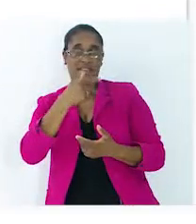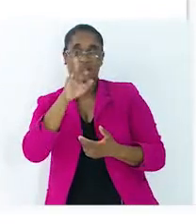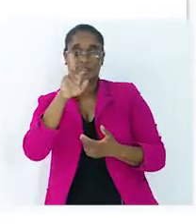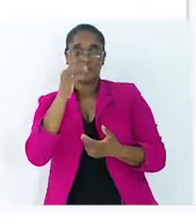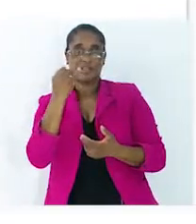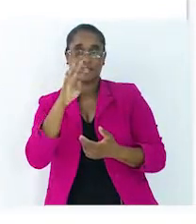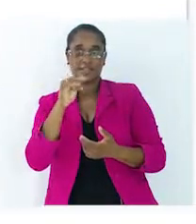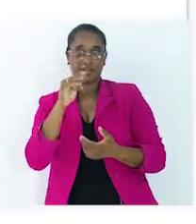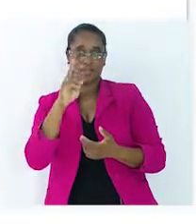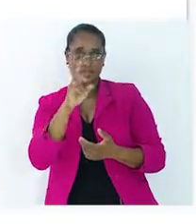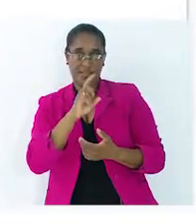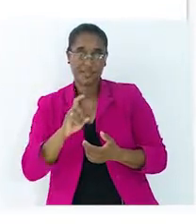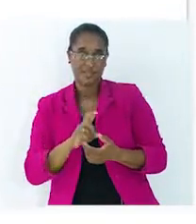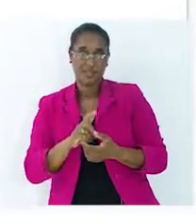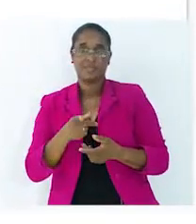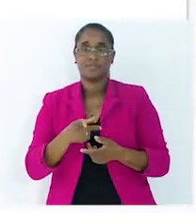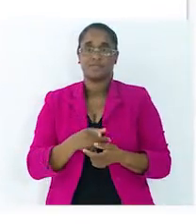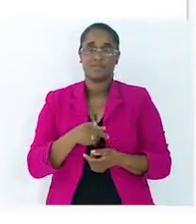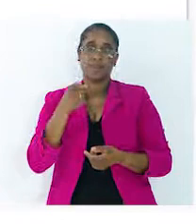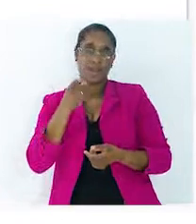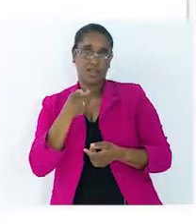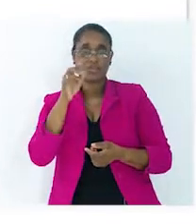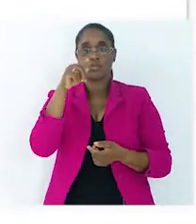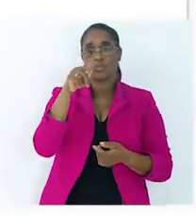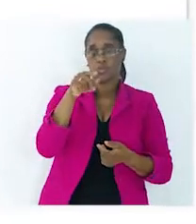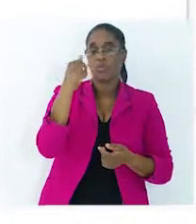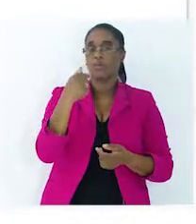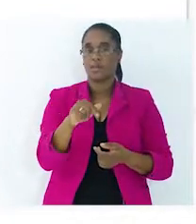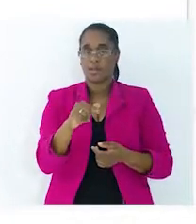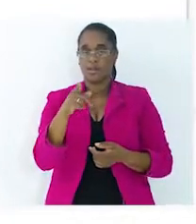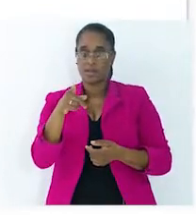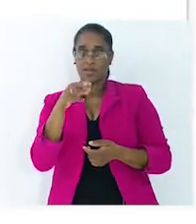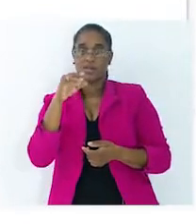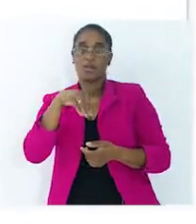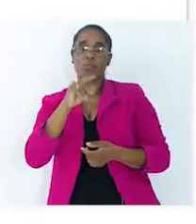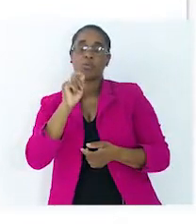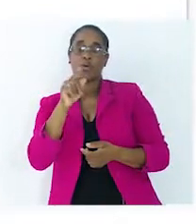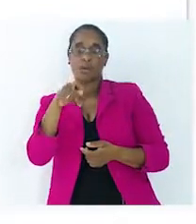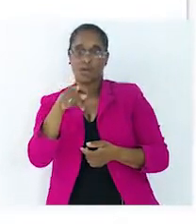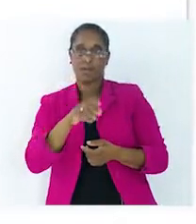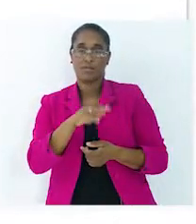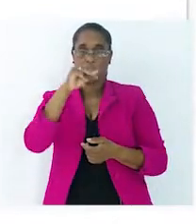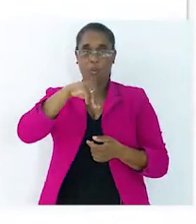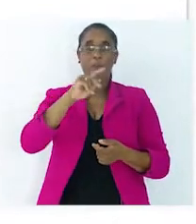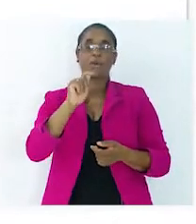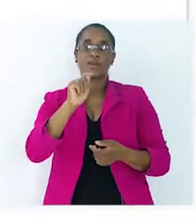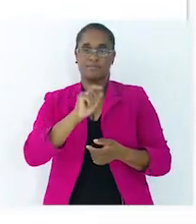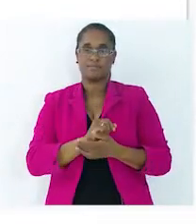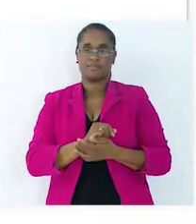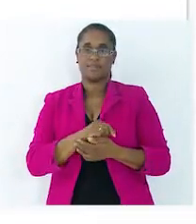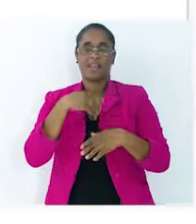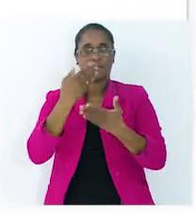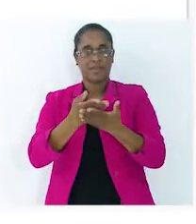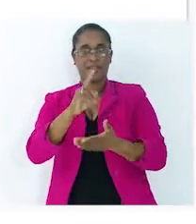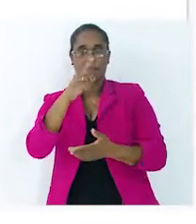da produção. E para isso, tu tens esse pronome aqui, o me, que representa a